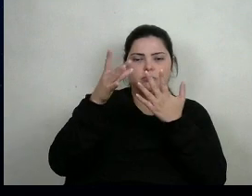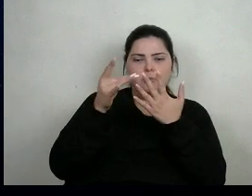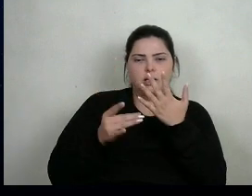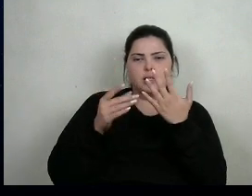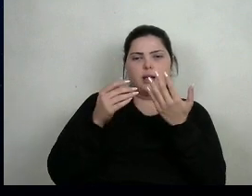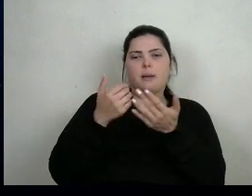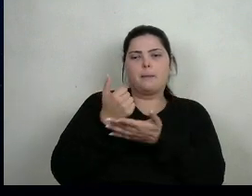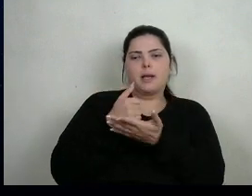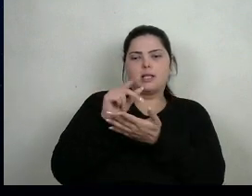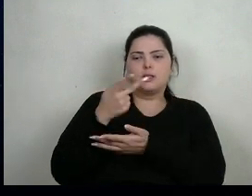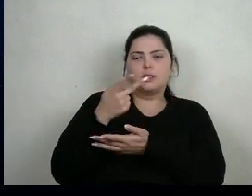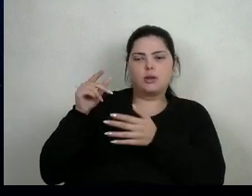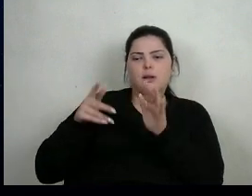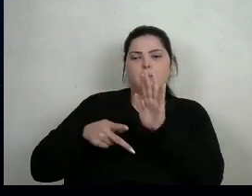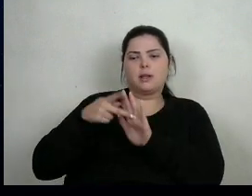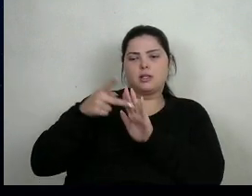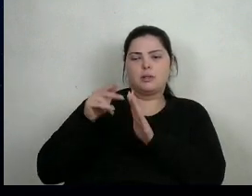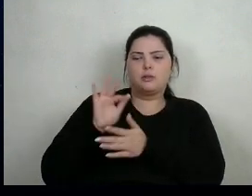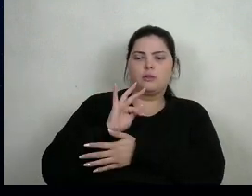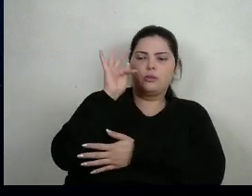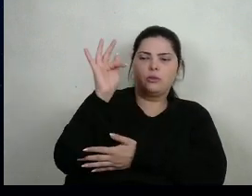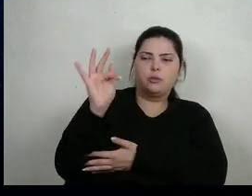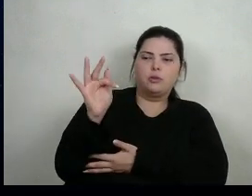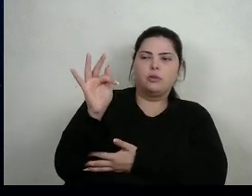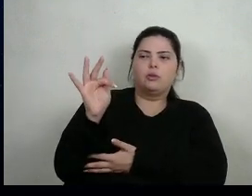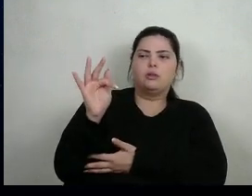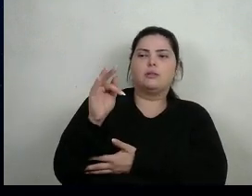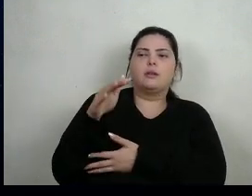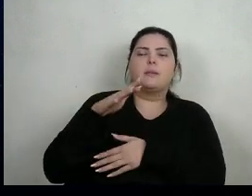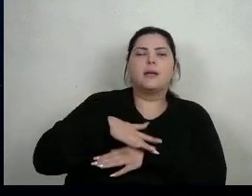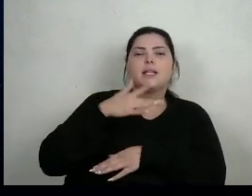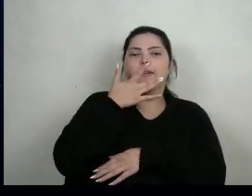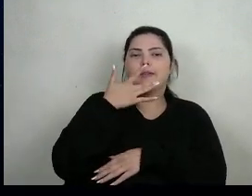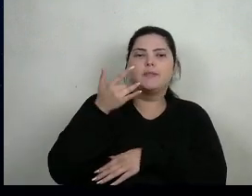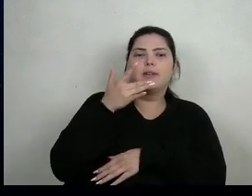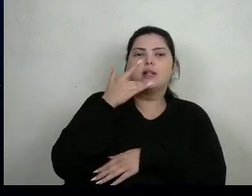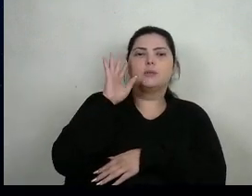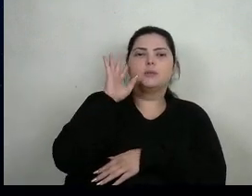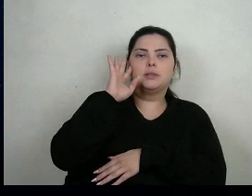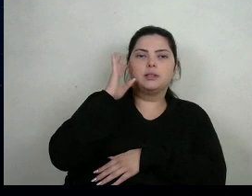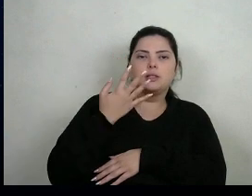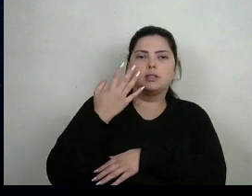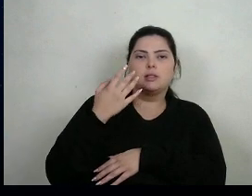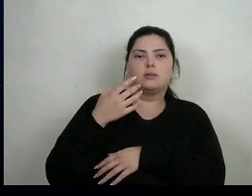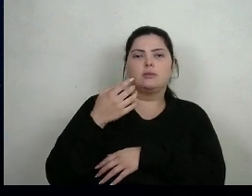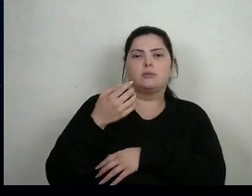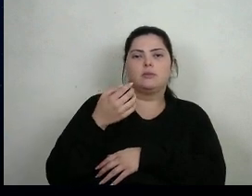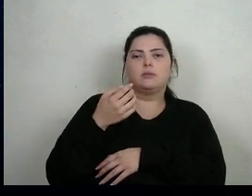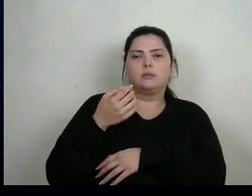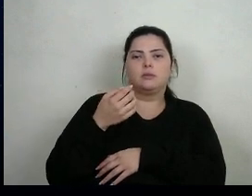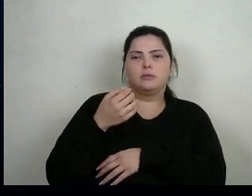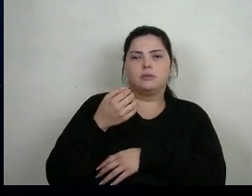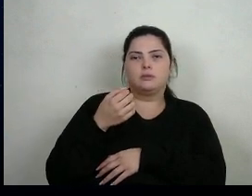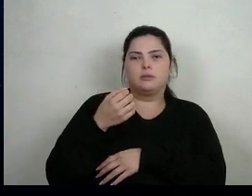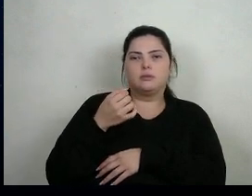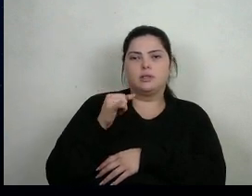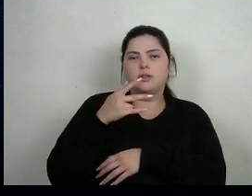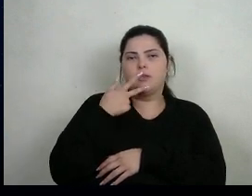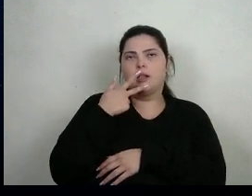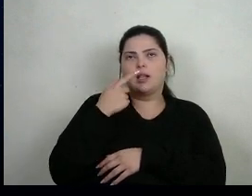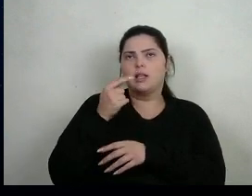tem um planejamento futuro fica um pouco mais fácil de a gente tomar decisão ao invés de Ah vamos para lá